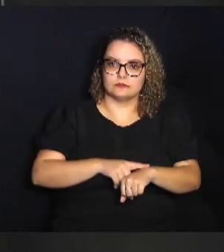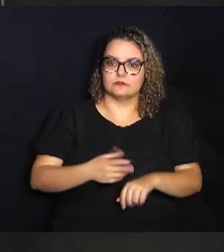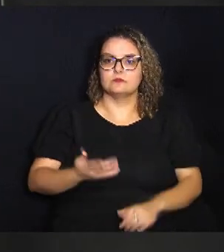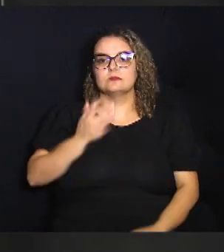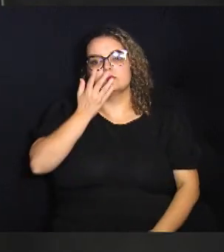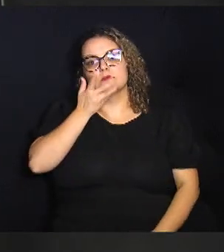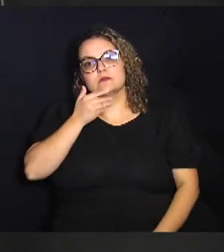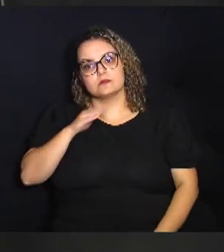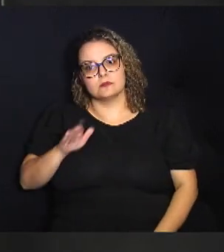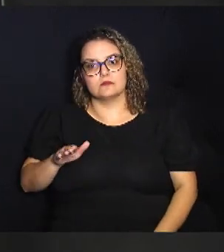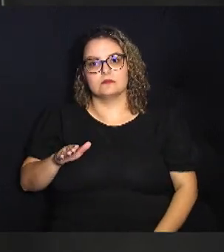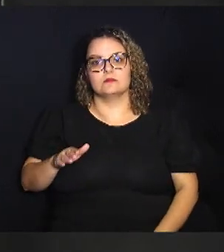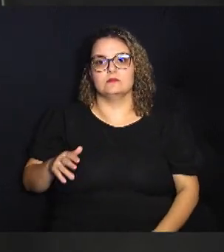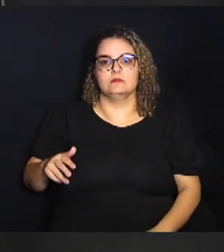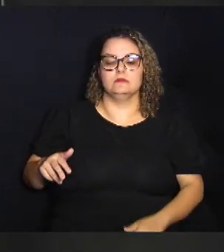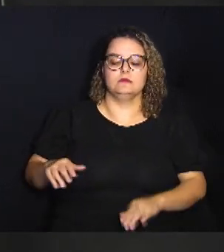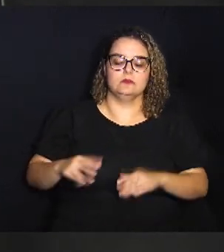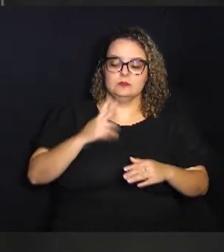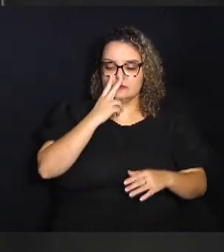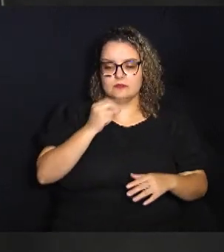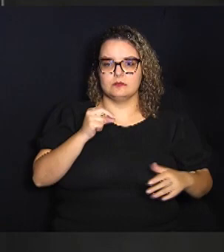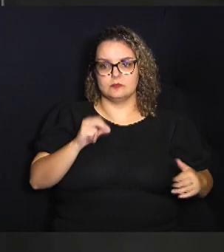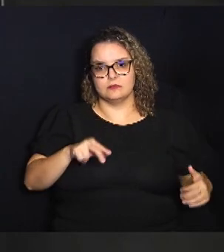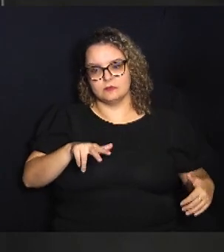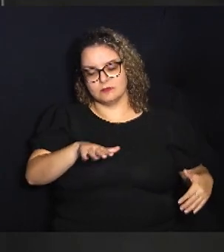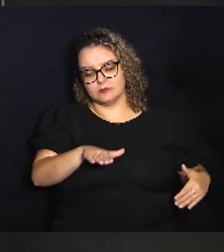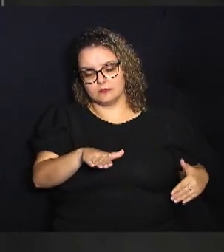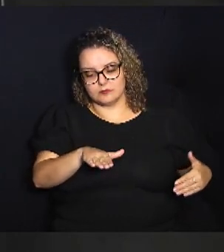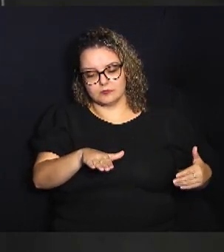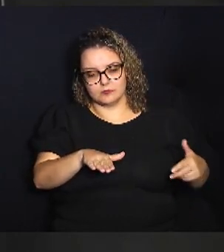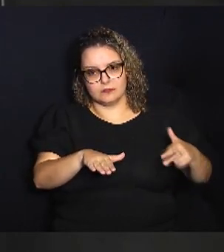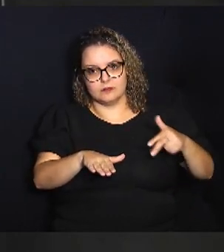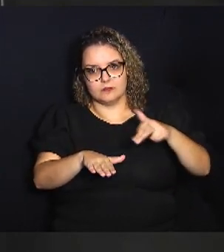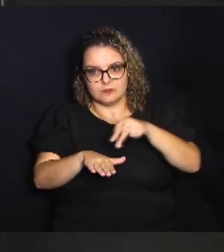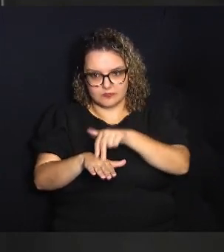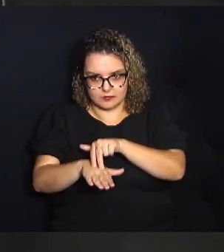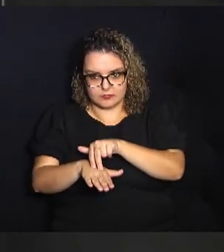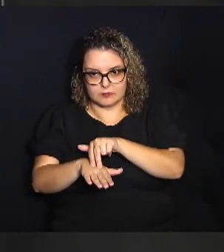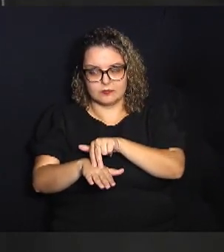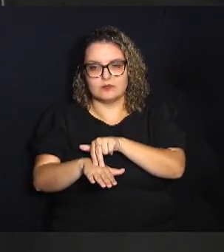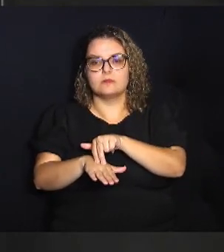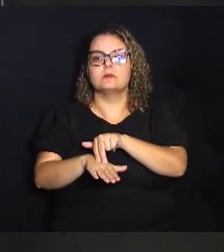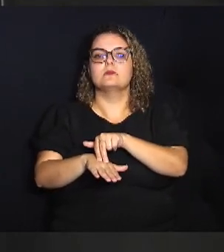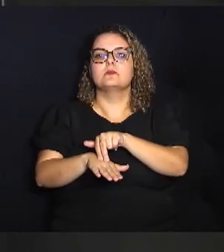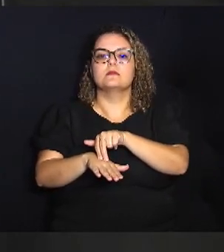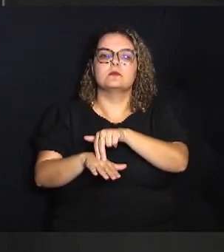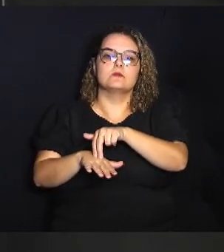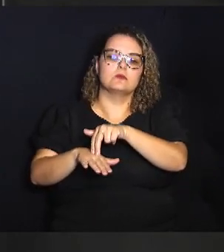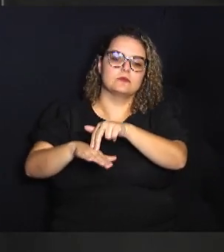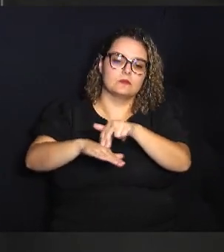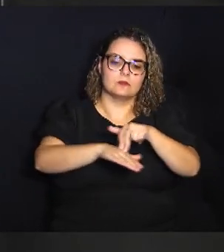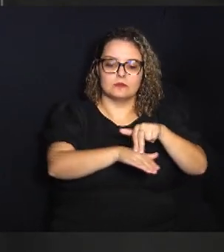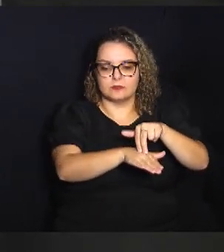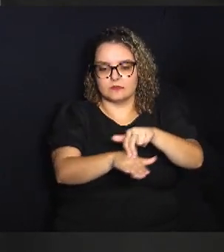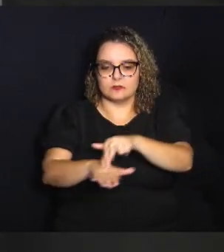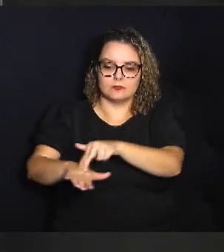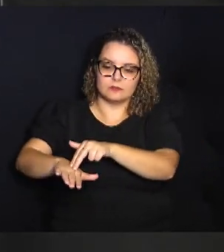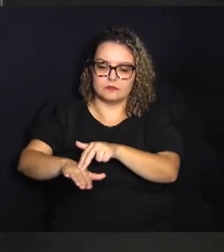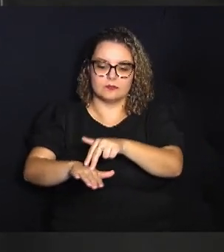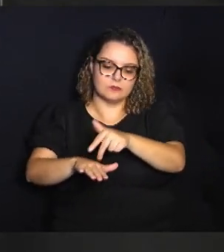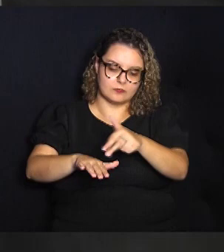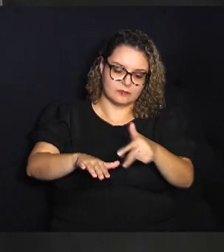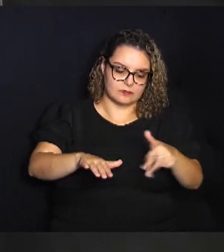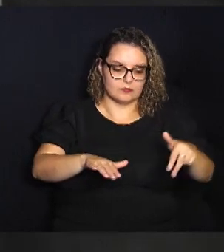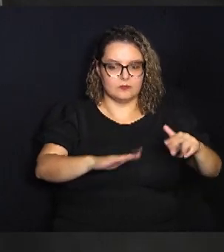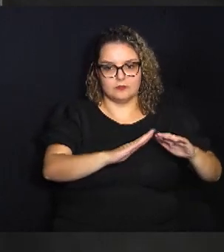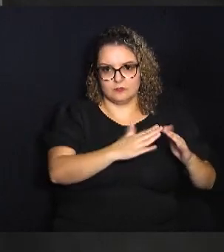criança vai entrar na perua e ele acompanha desde a hora que a criança entrou na perua, a hora que a criança saiu da perua e entrou na